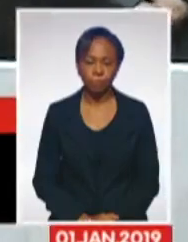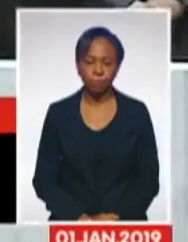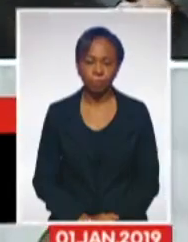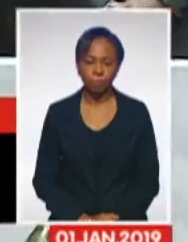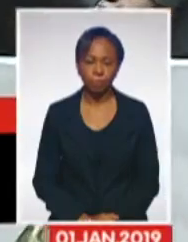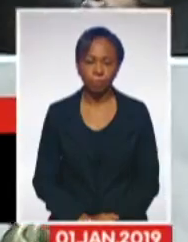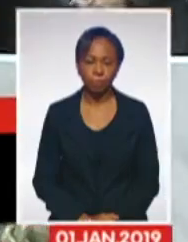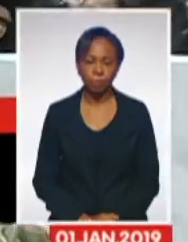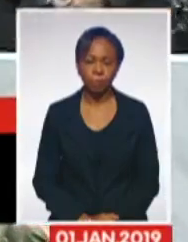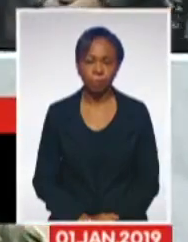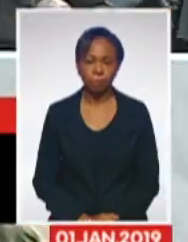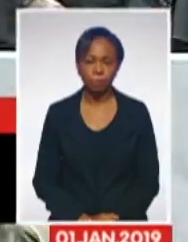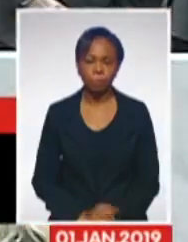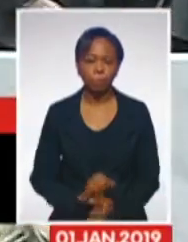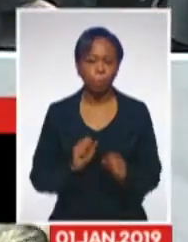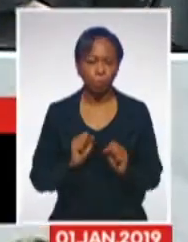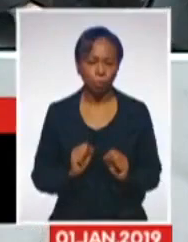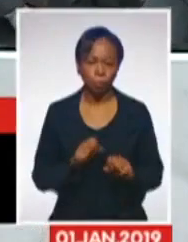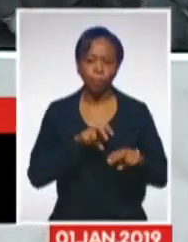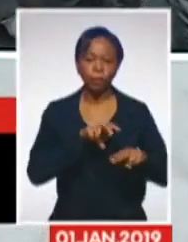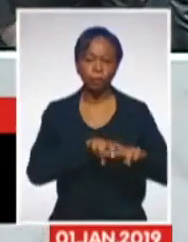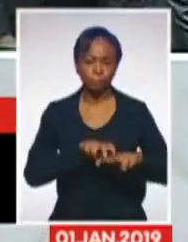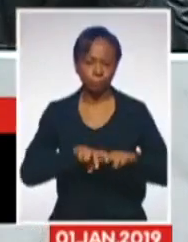Podem tomar assento, por gentileza.